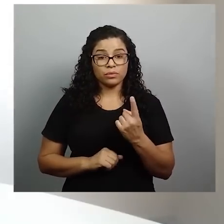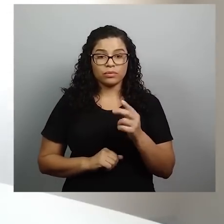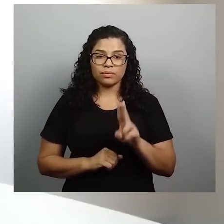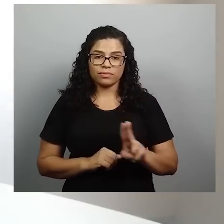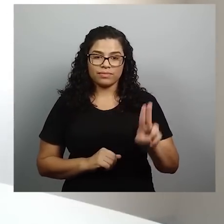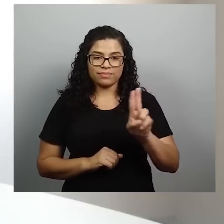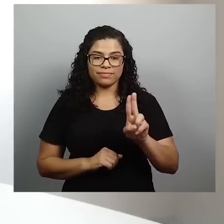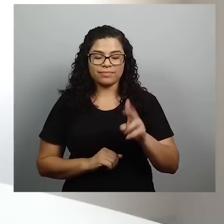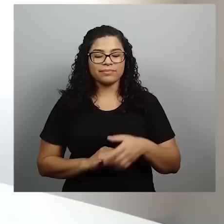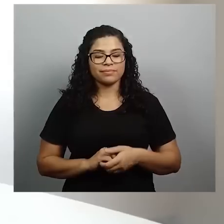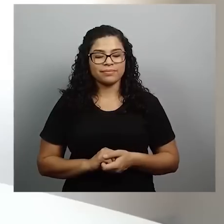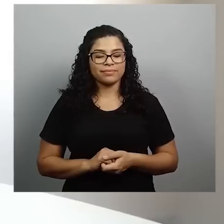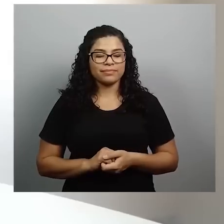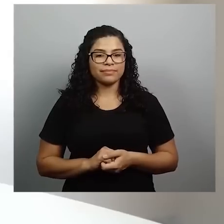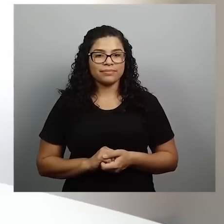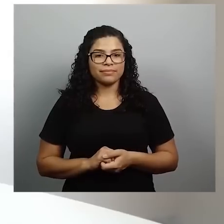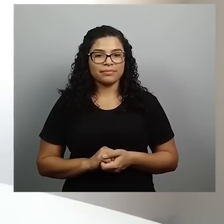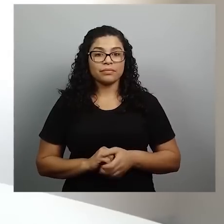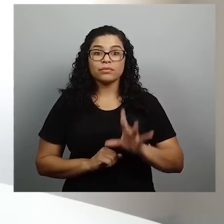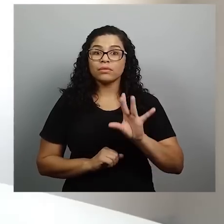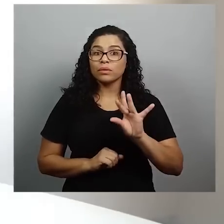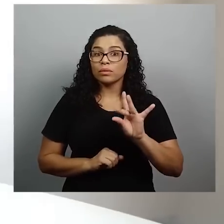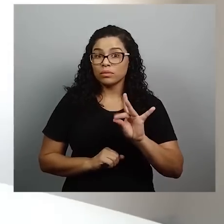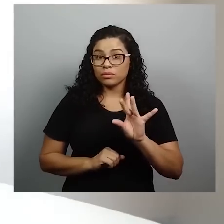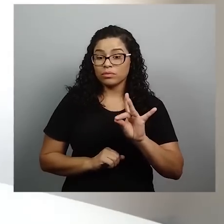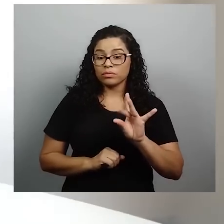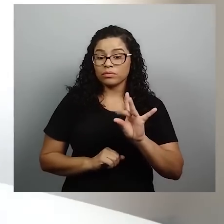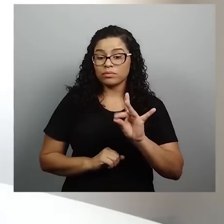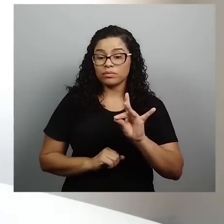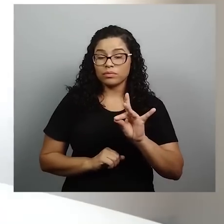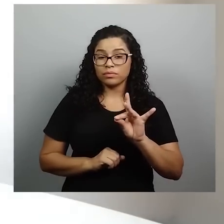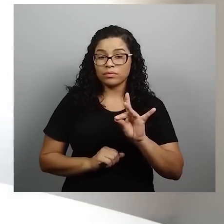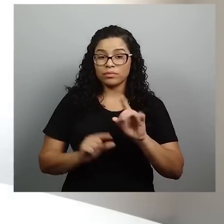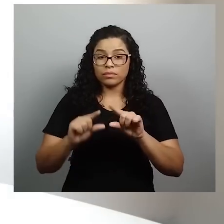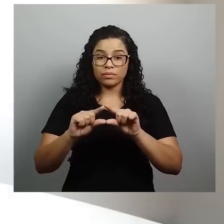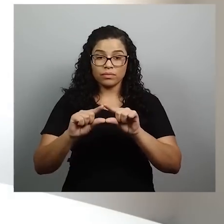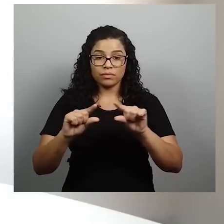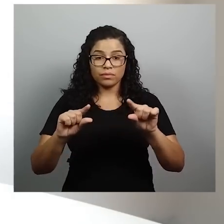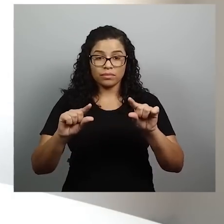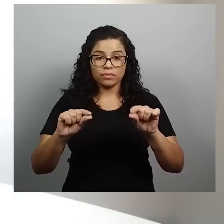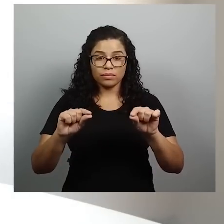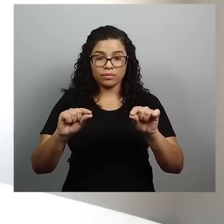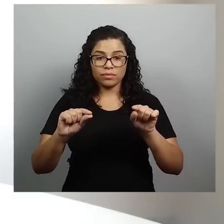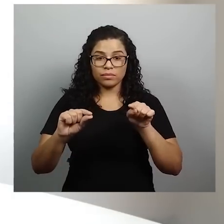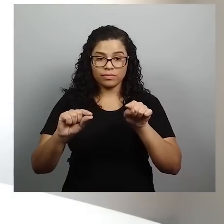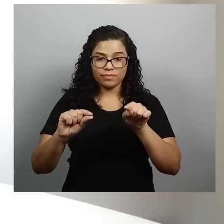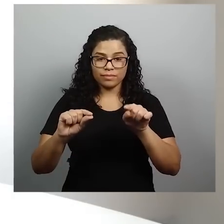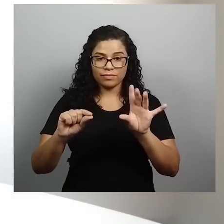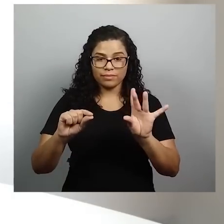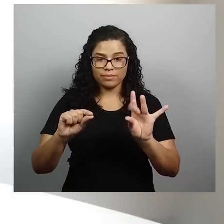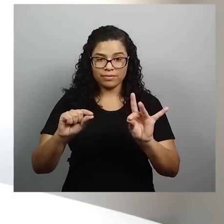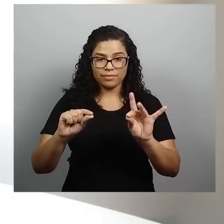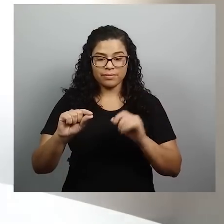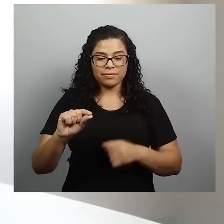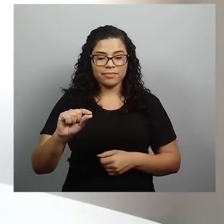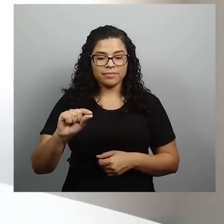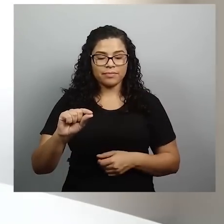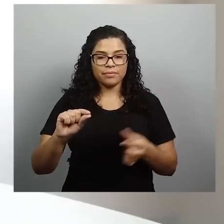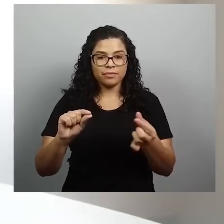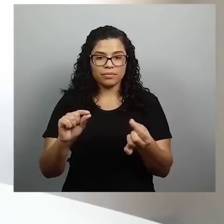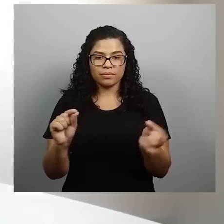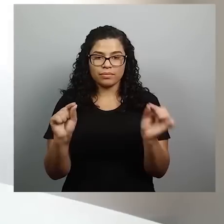Vamos utilizar um. Então, passe a cola em uma das pontas